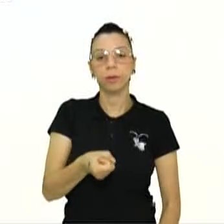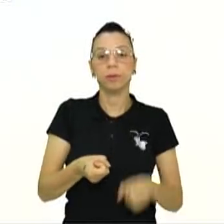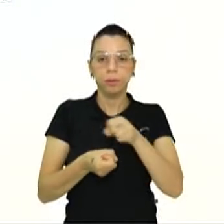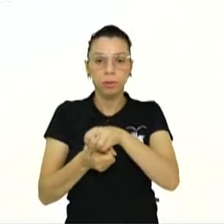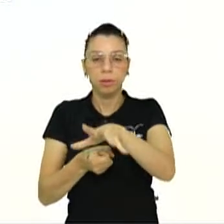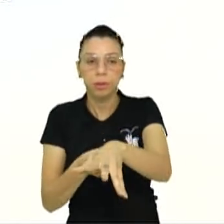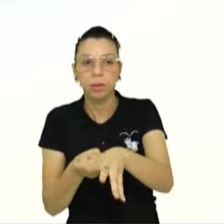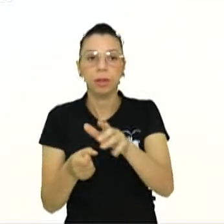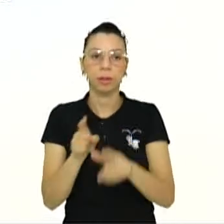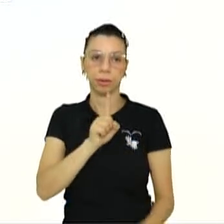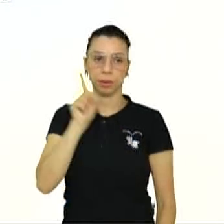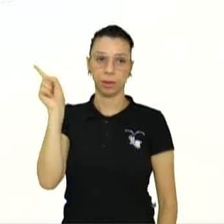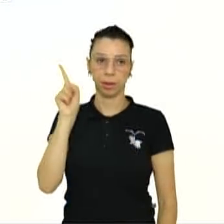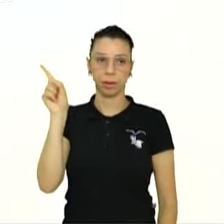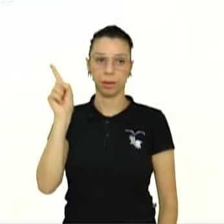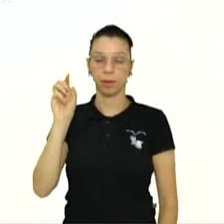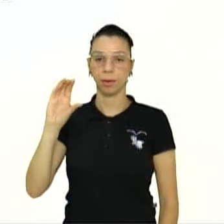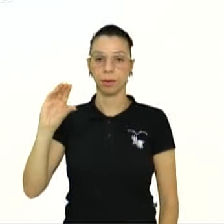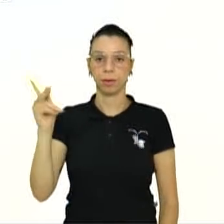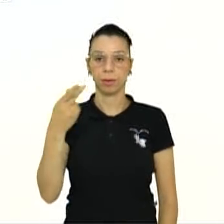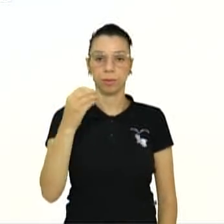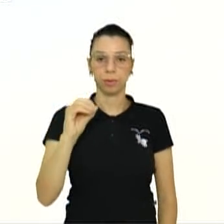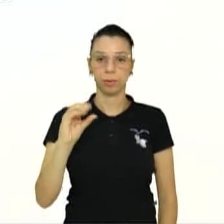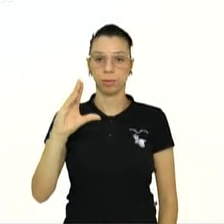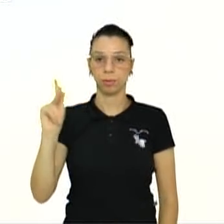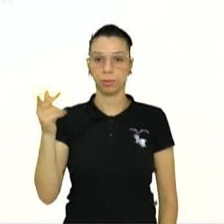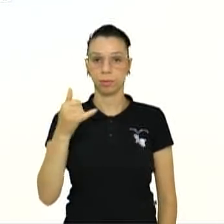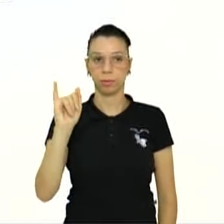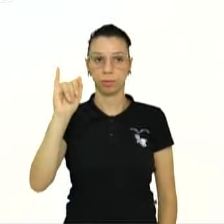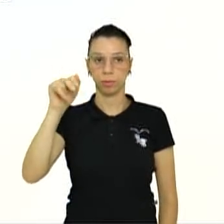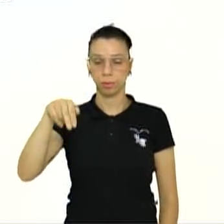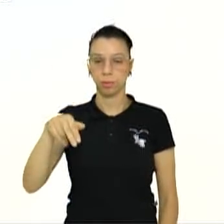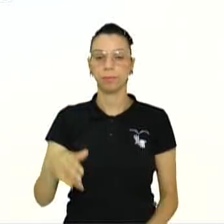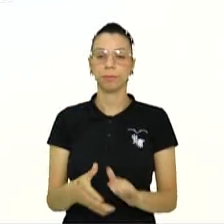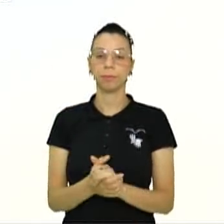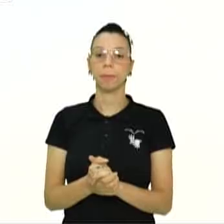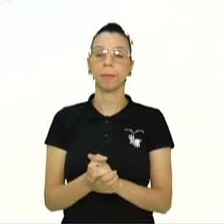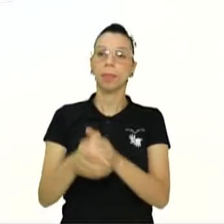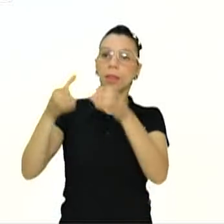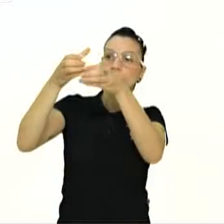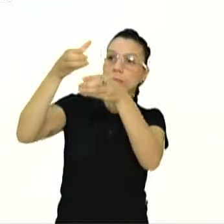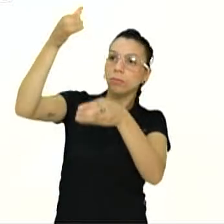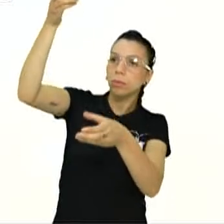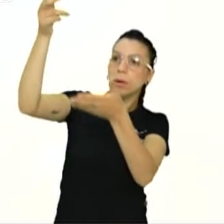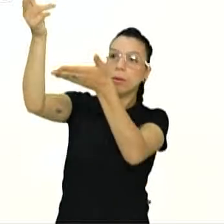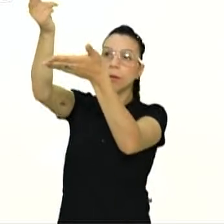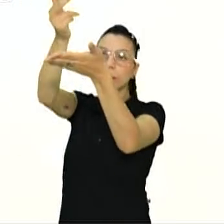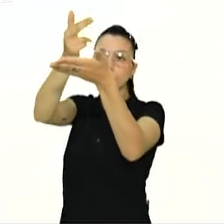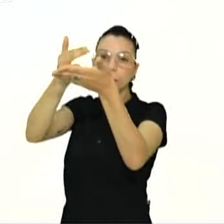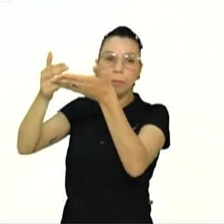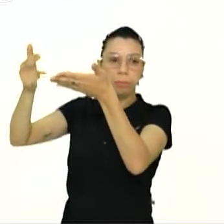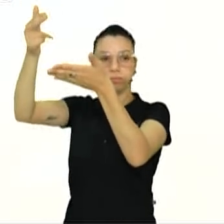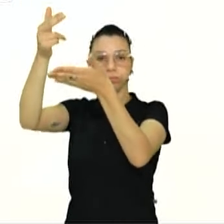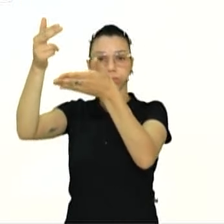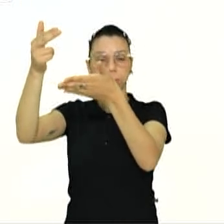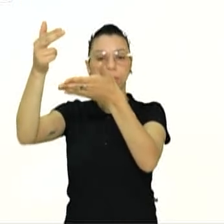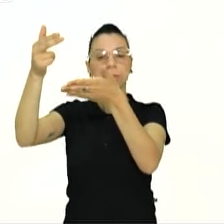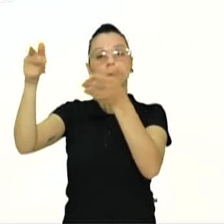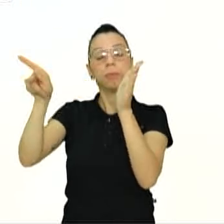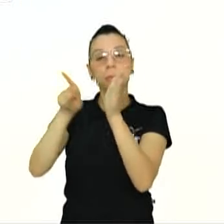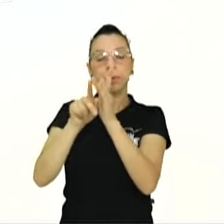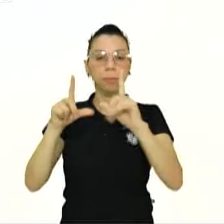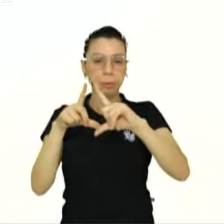tá? É uma luminária conhecida, estampadas com esses caracteres